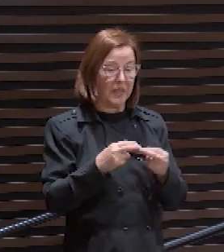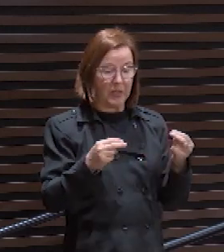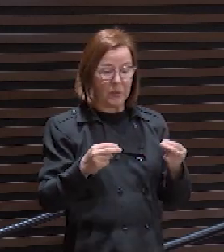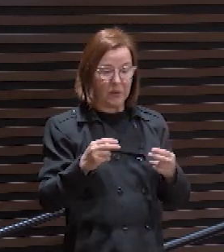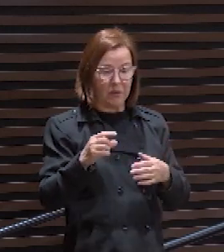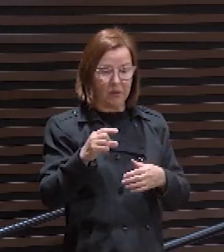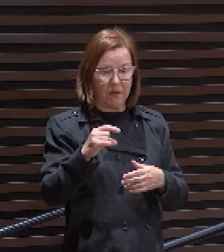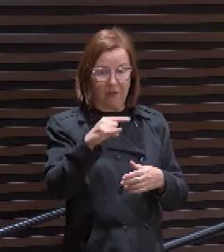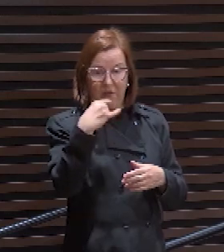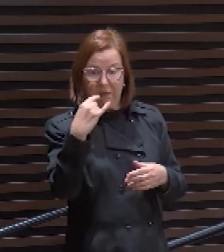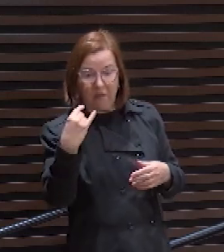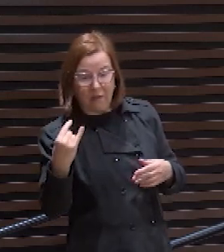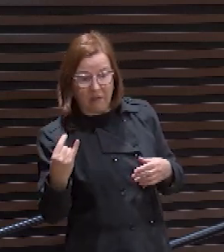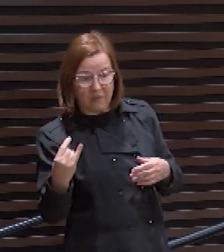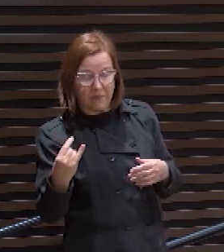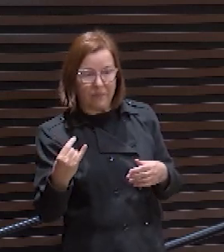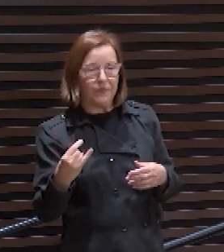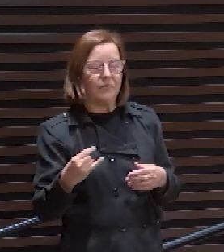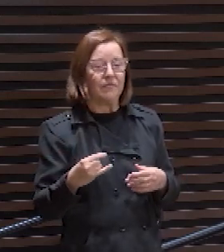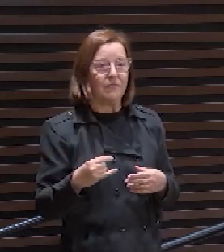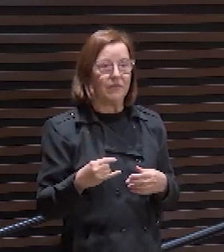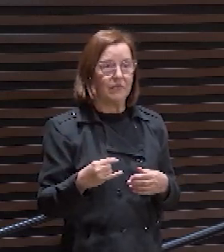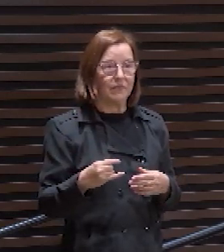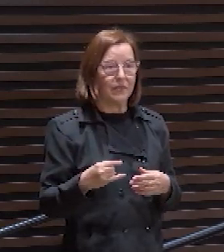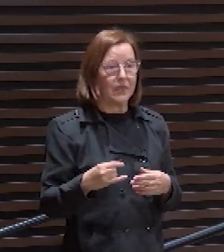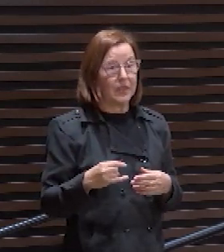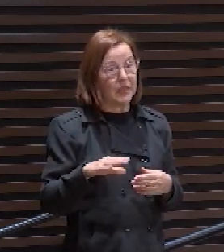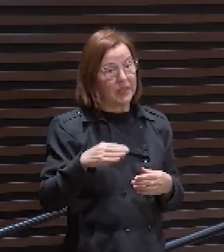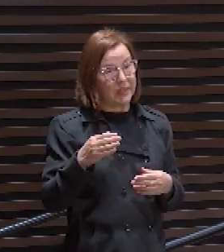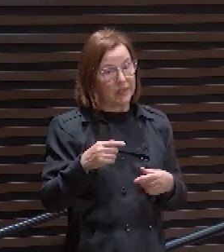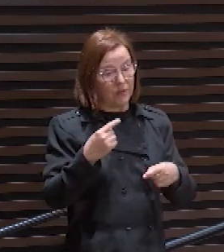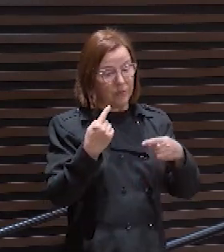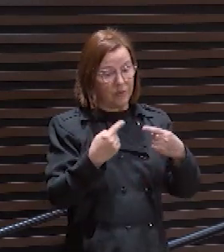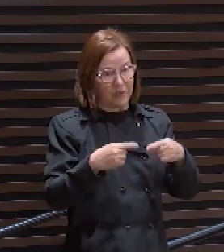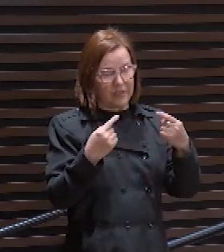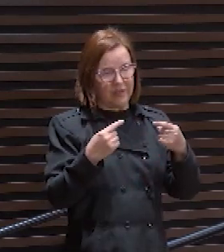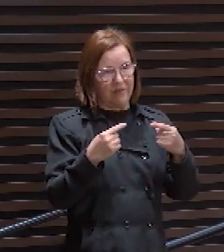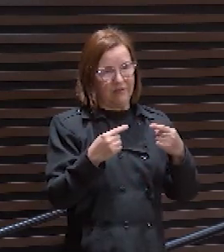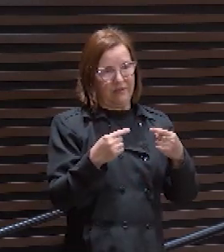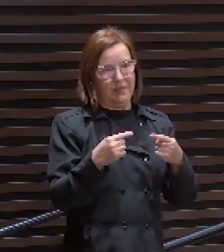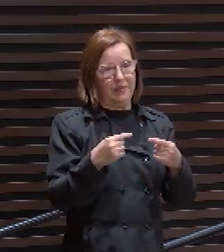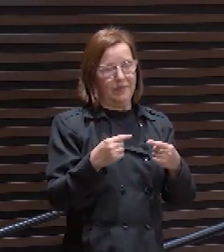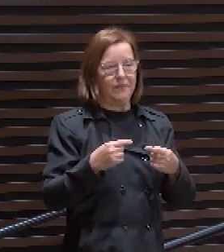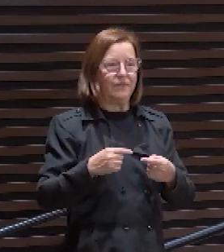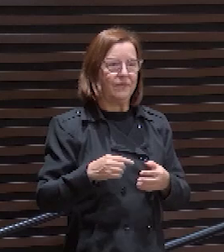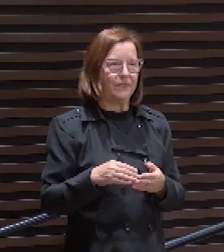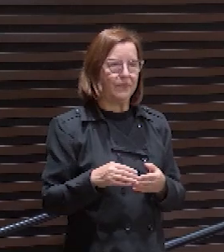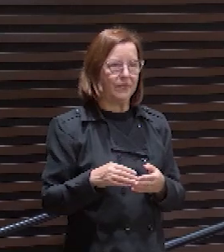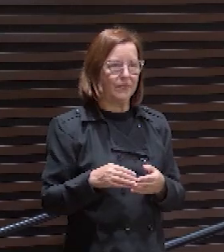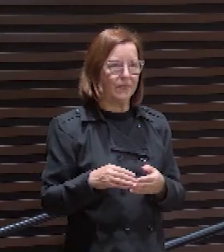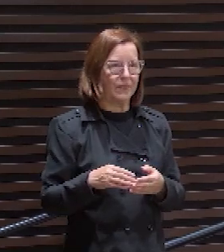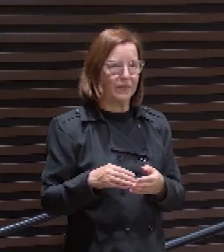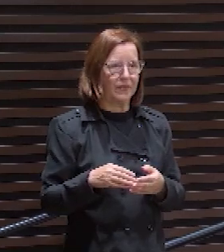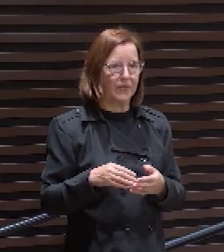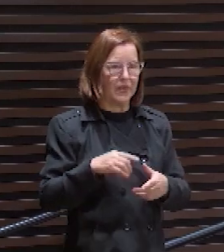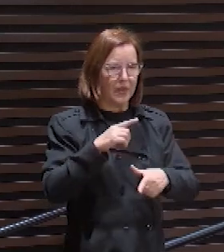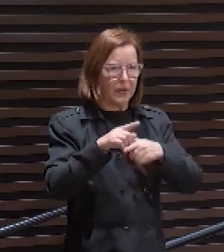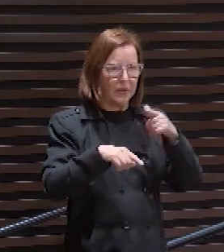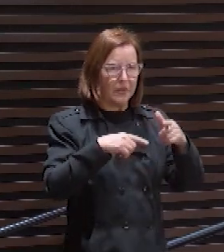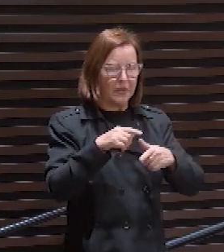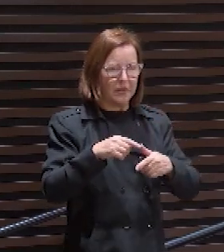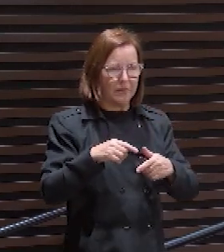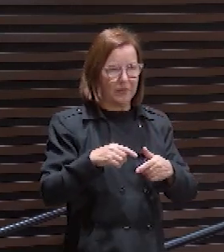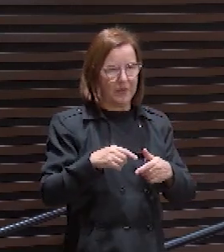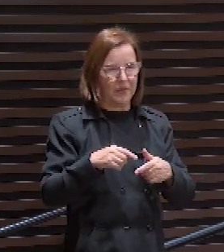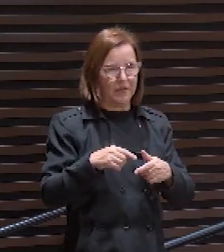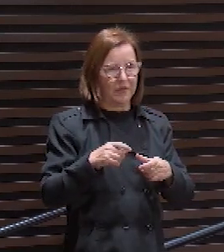grande que é um desafio conciliar as coisas de Deus com um trabalho que cada vez mais tem sido maçante. Eu